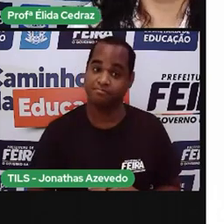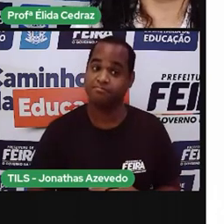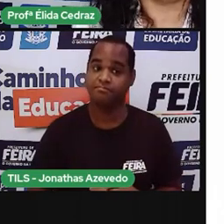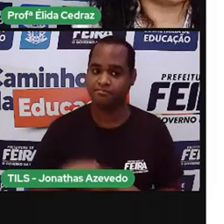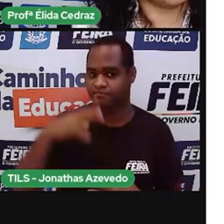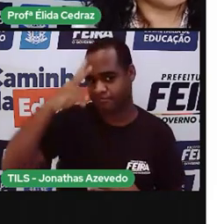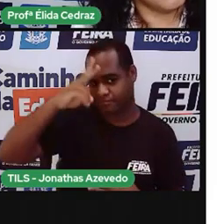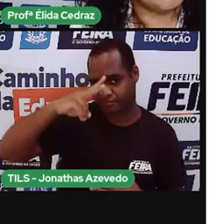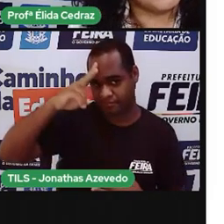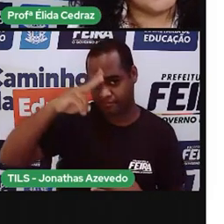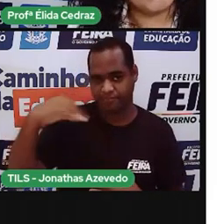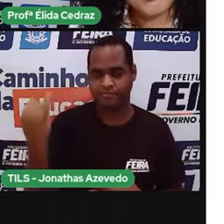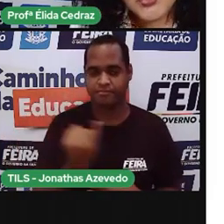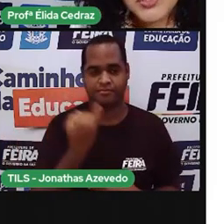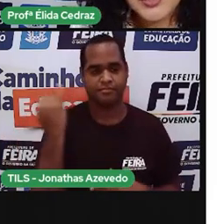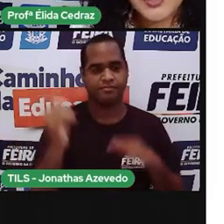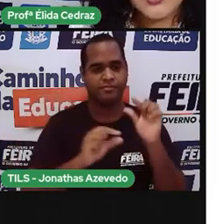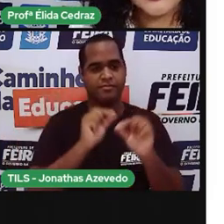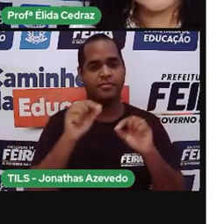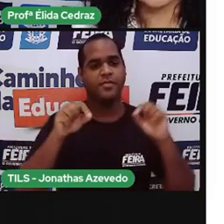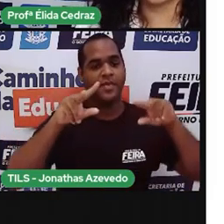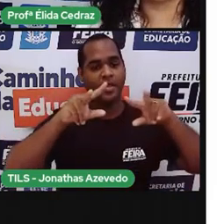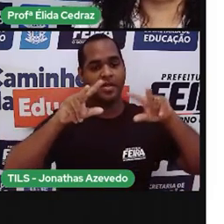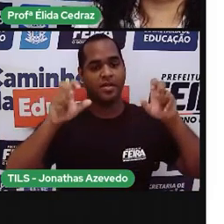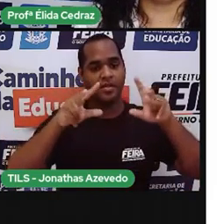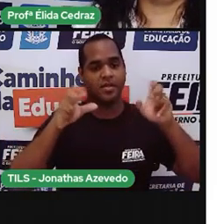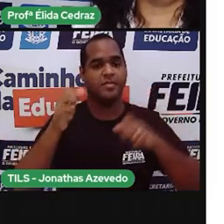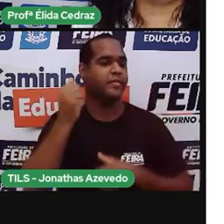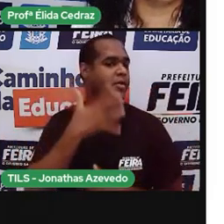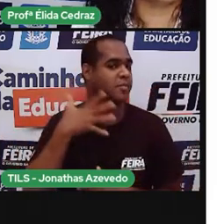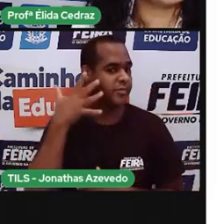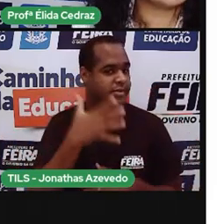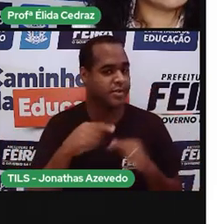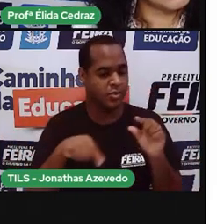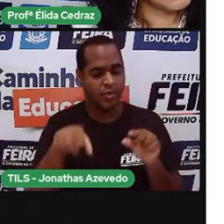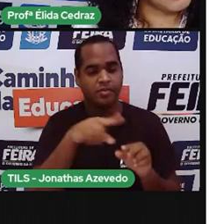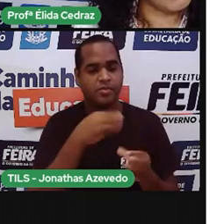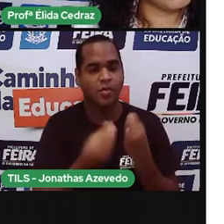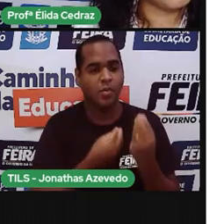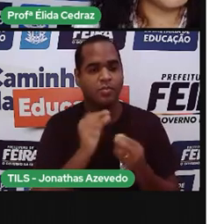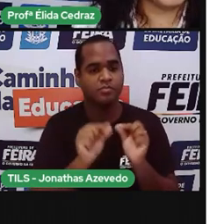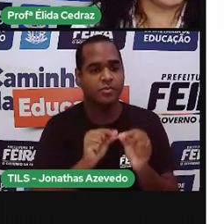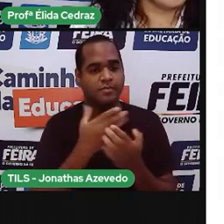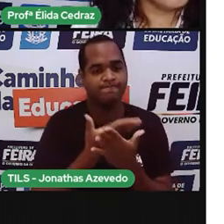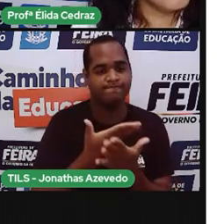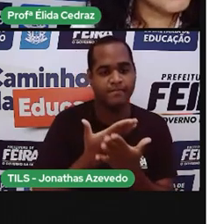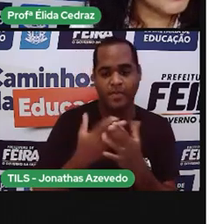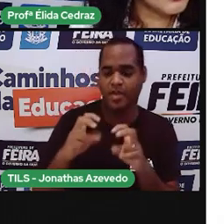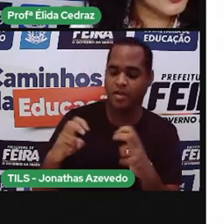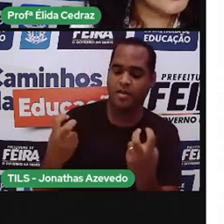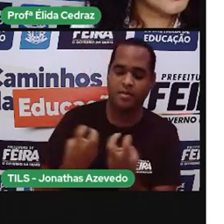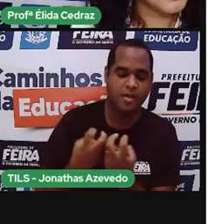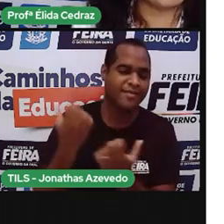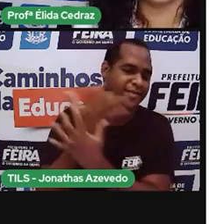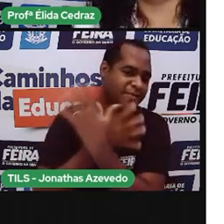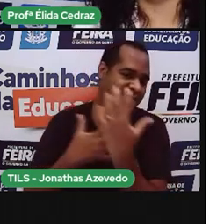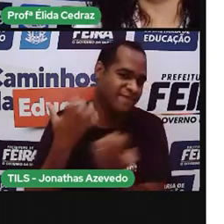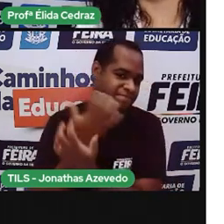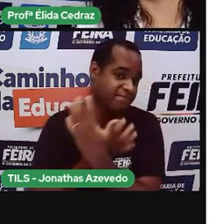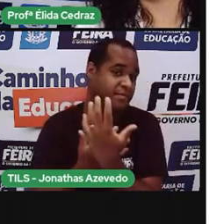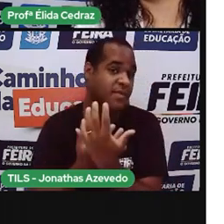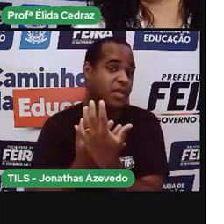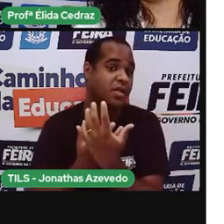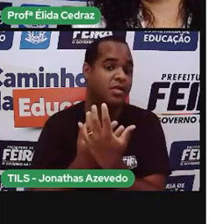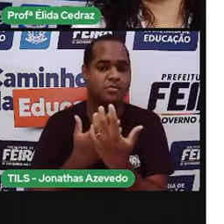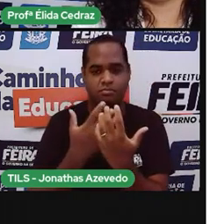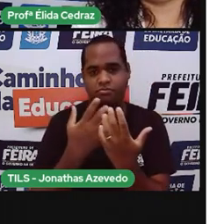Lembrando que o nosso tema de música, nós estamos estudando as cantigas de roda. E como vocês já sabem,